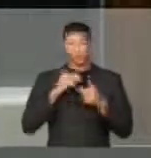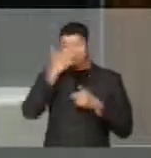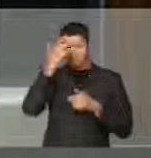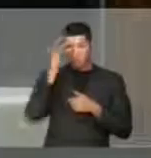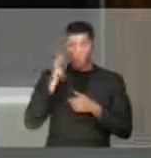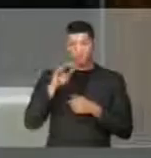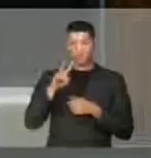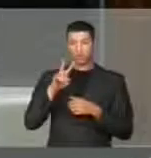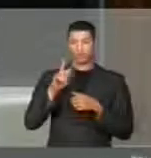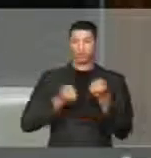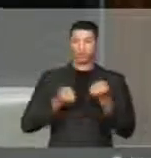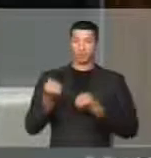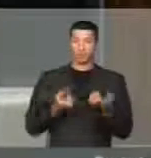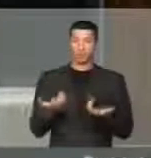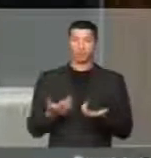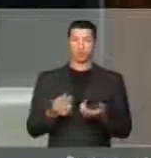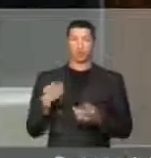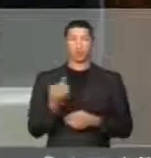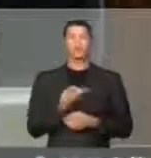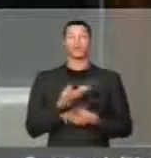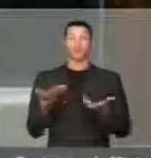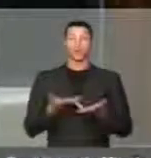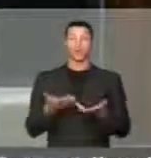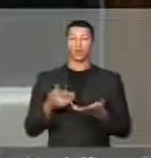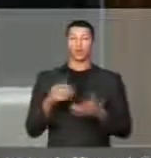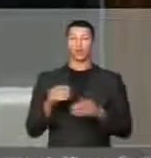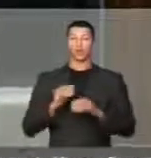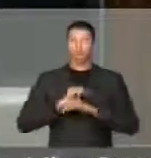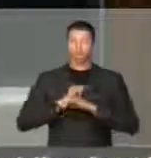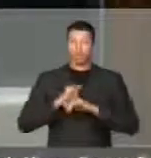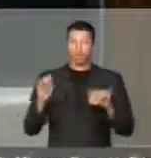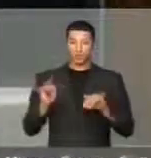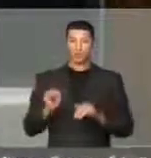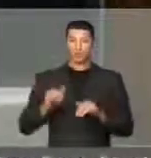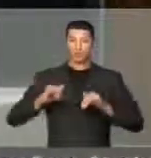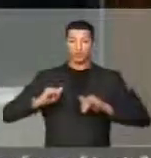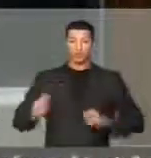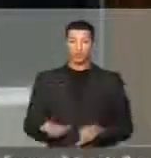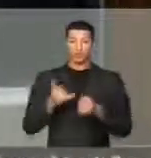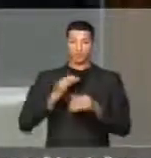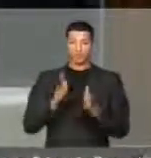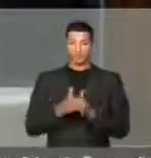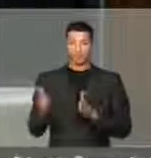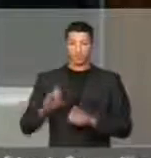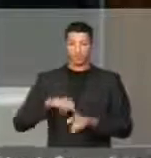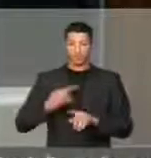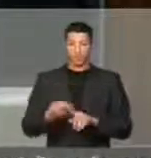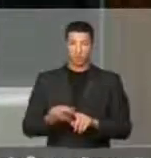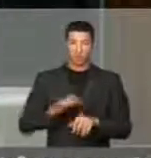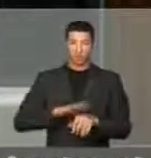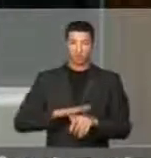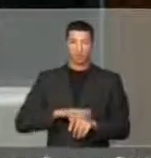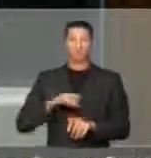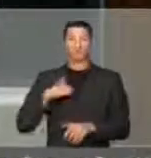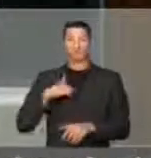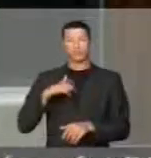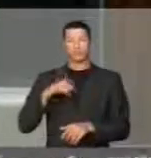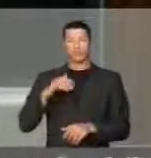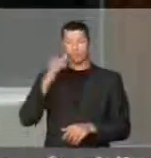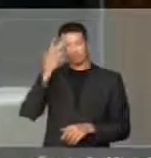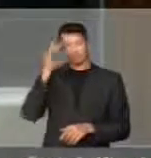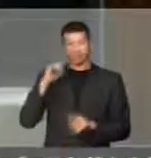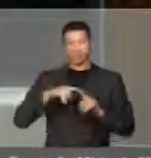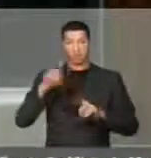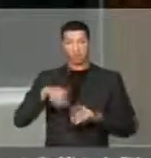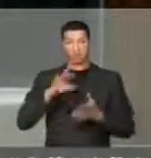usuário do veículo. Nós estamos aqui com pronunciamento, senhor presidente, aproveitamos esse período maior do que o que temos para amanhã,